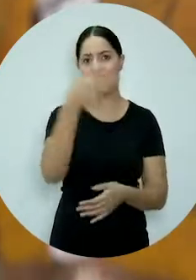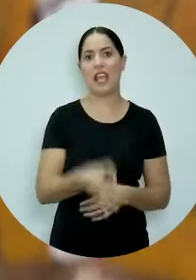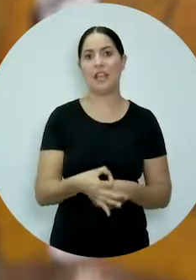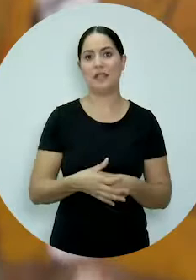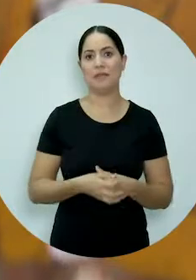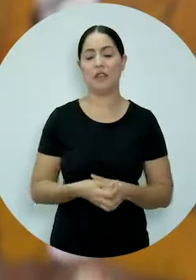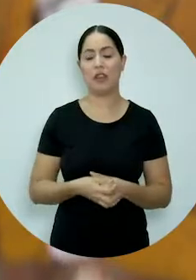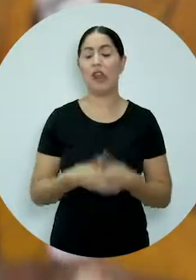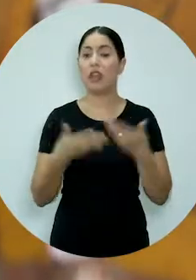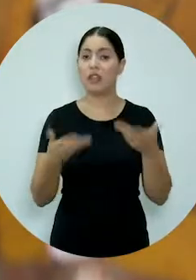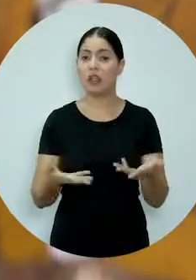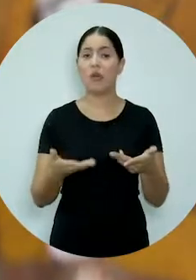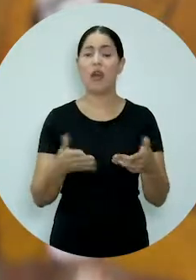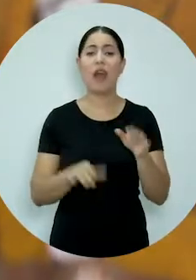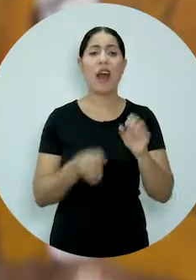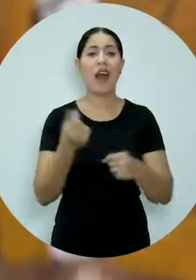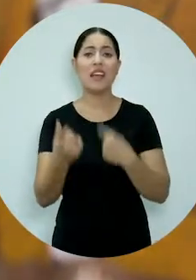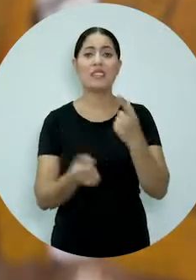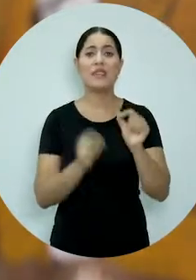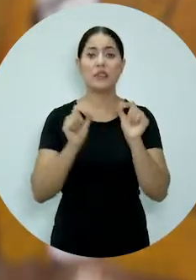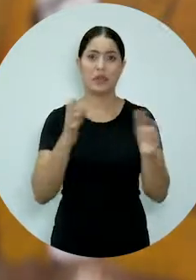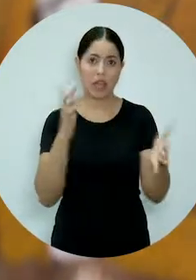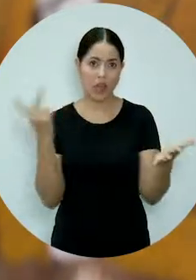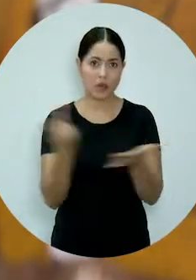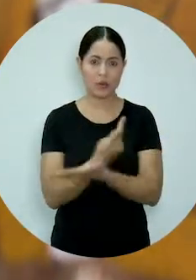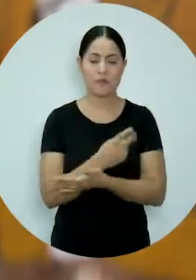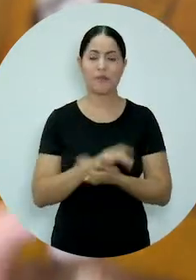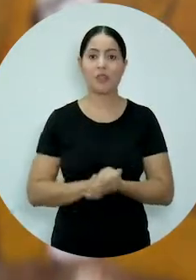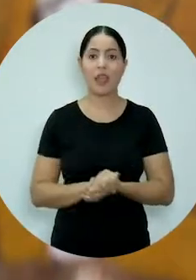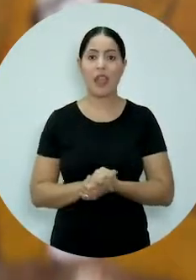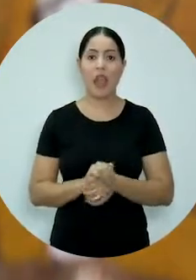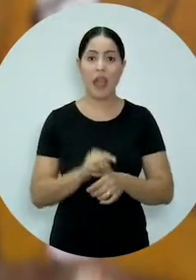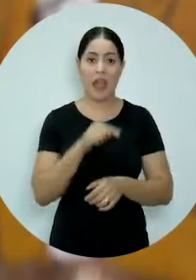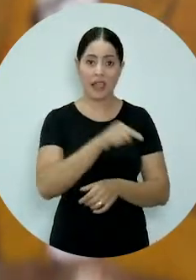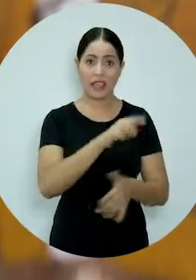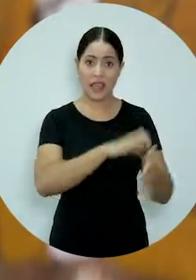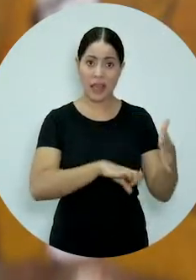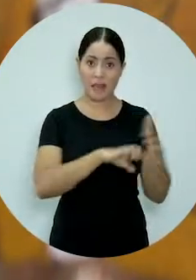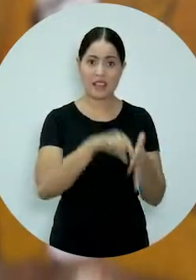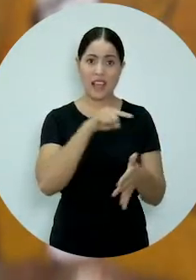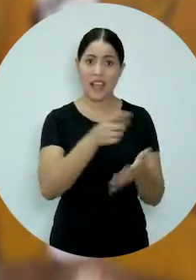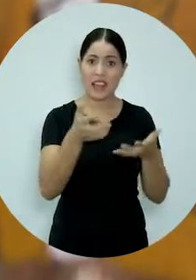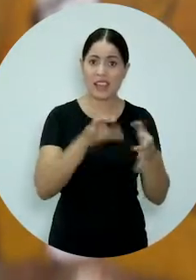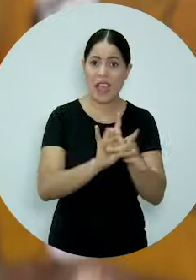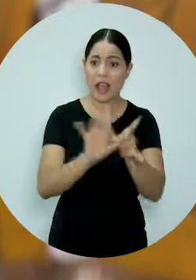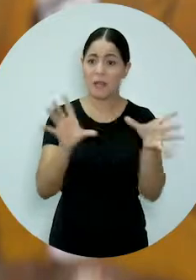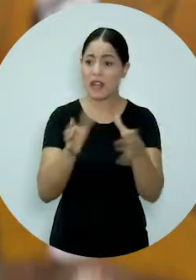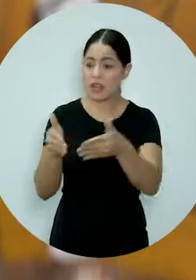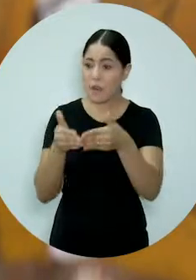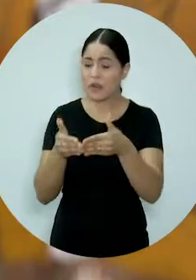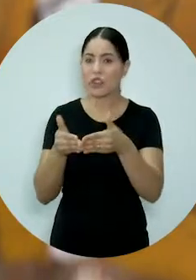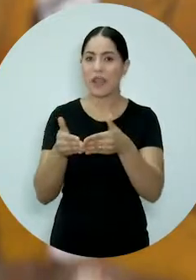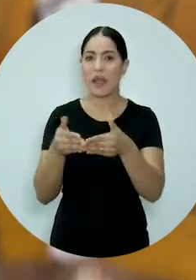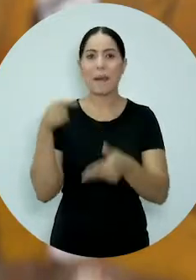modo correto. Muitas vezes o empresário até pretende pedir a licença, mas